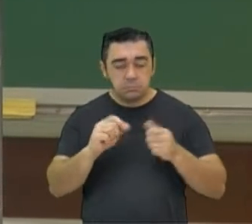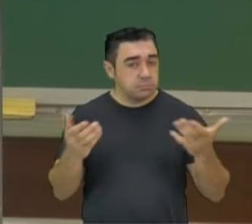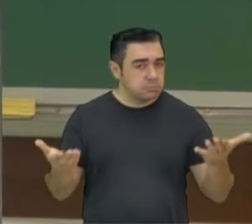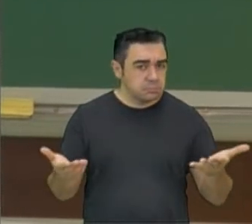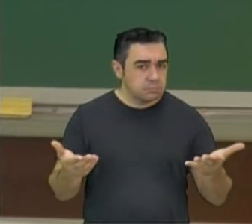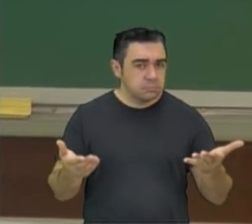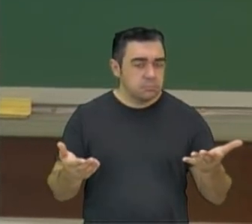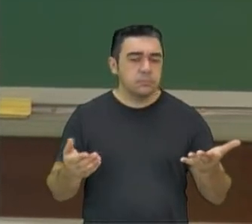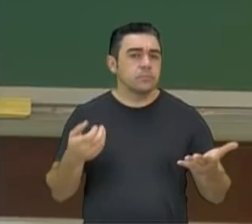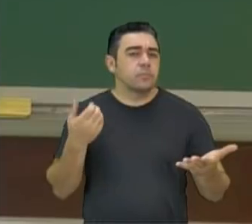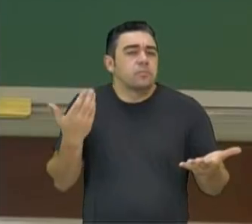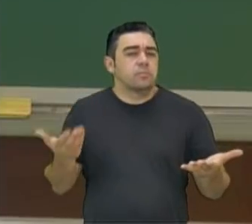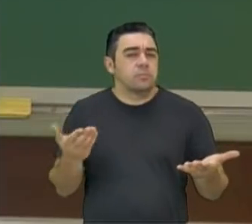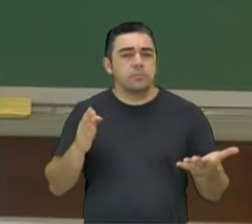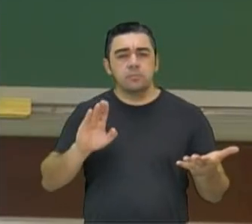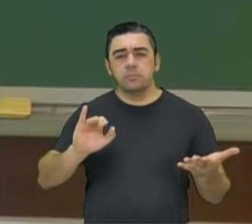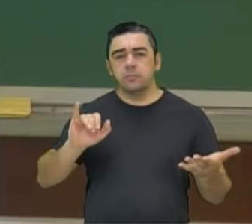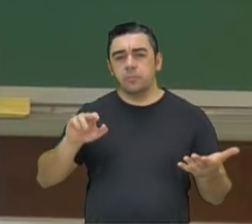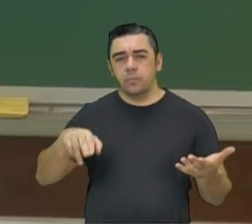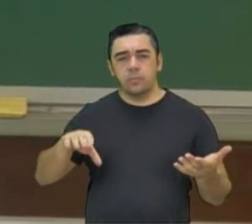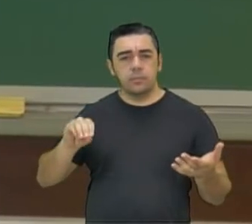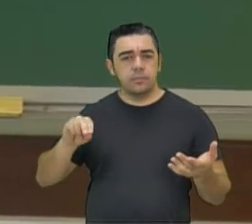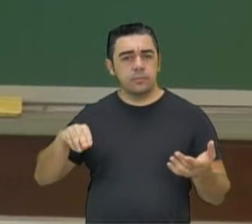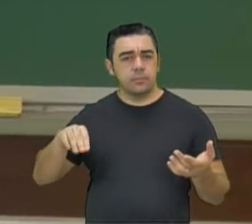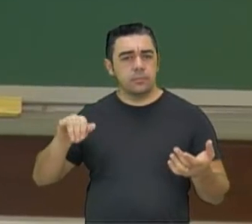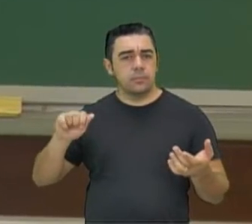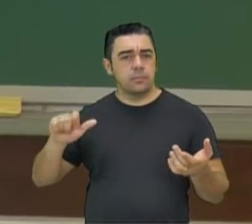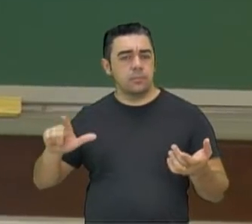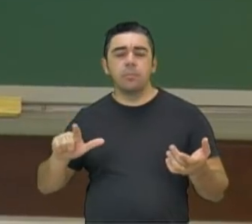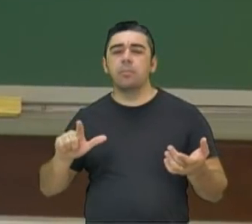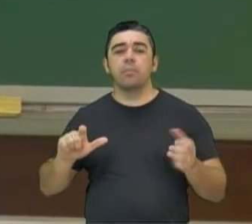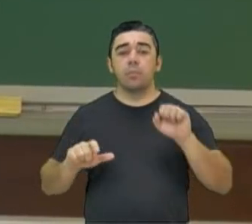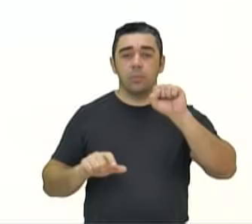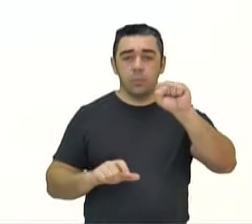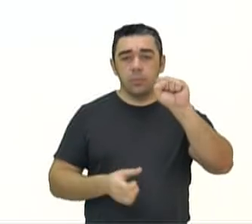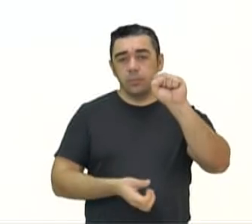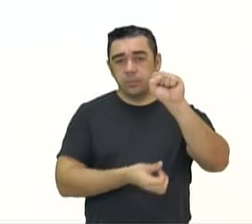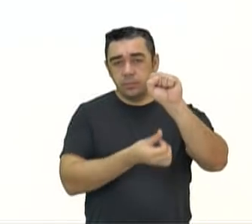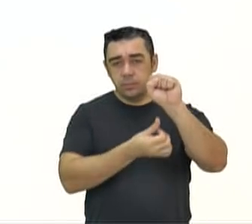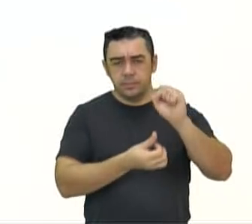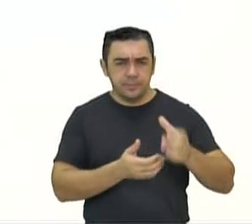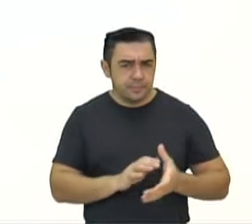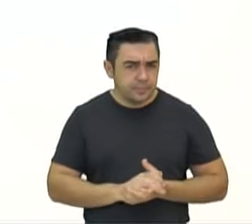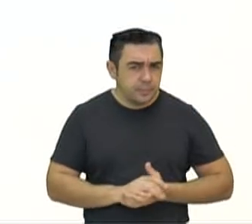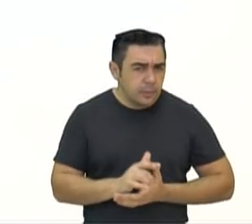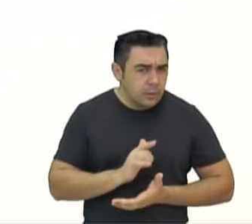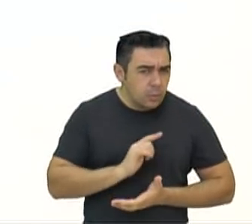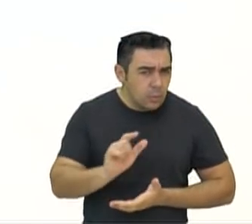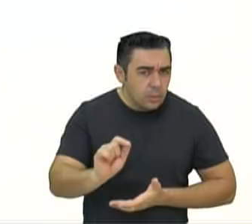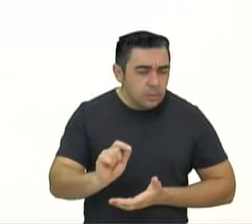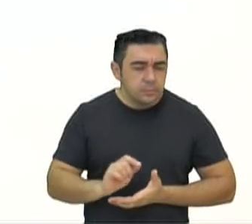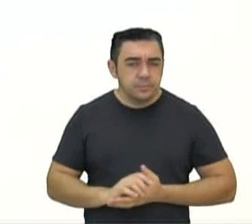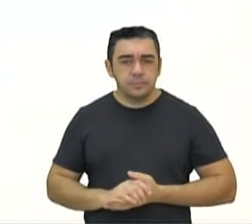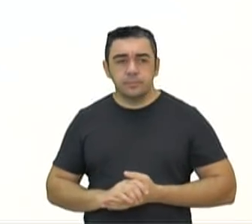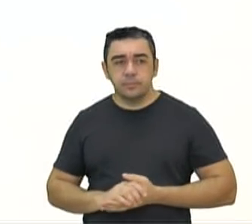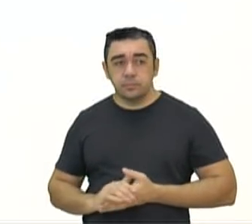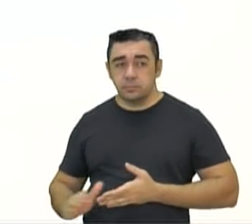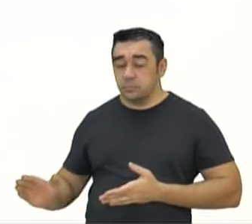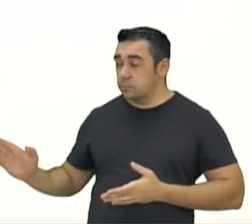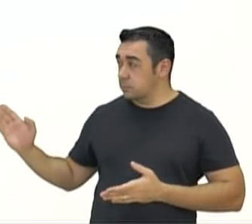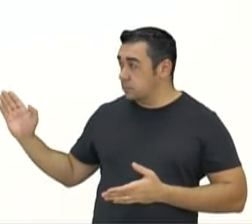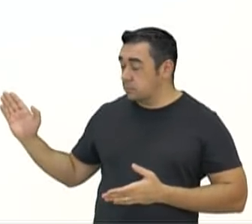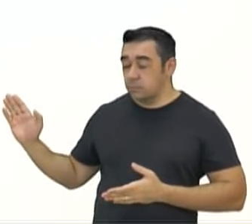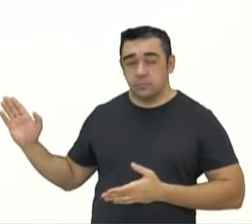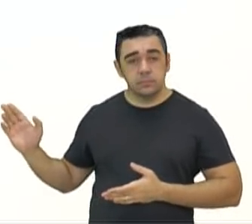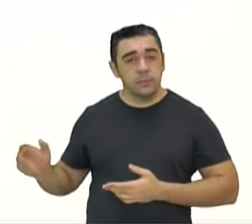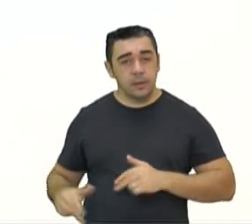que é o binomial de 8 sobre 6. Então, nós temos que o nosso